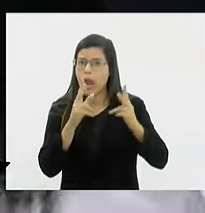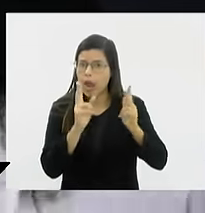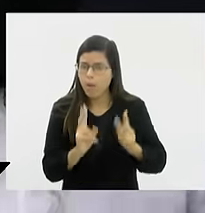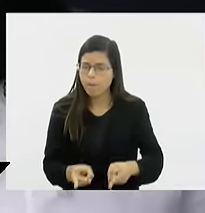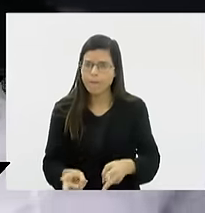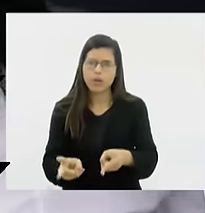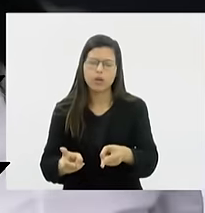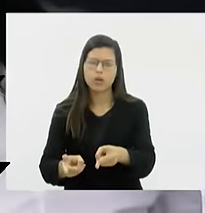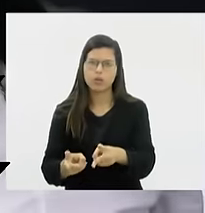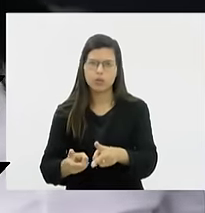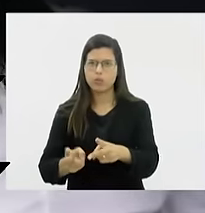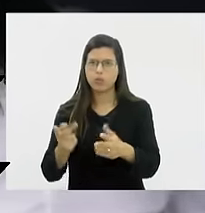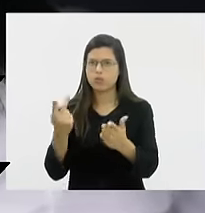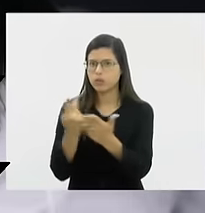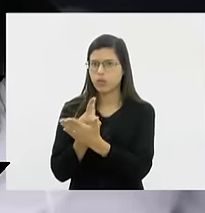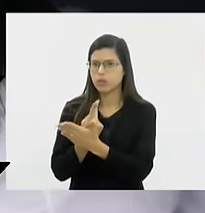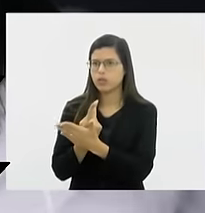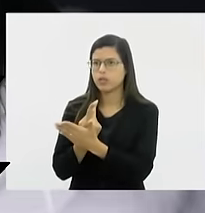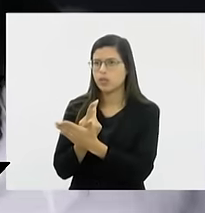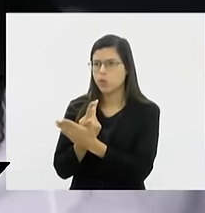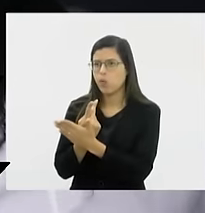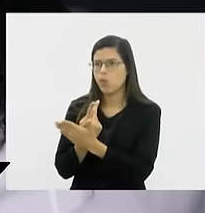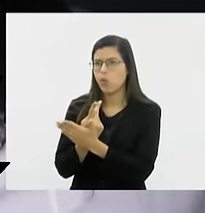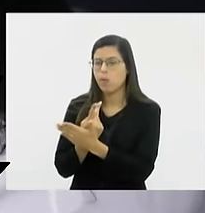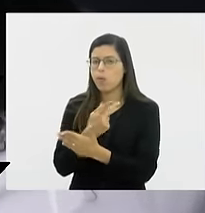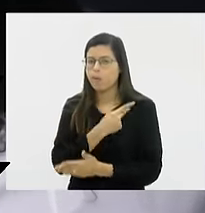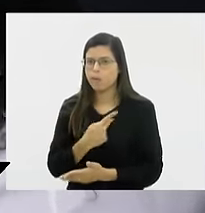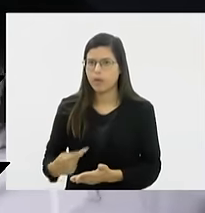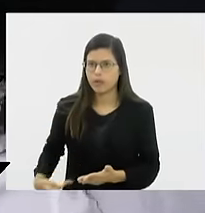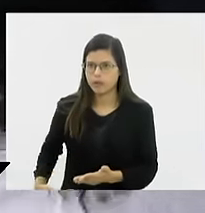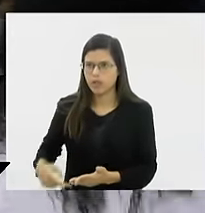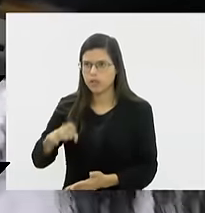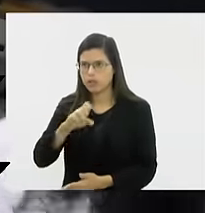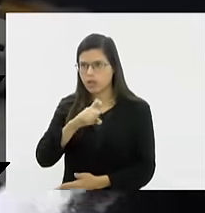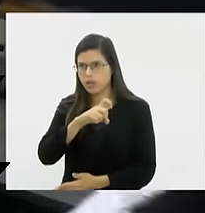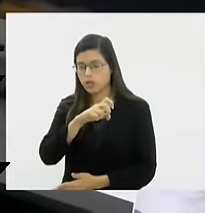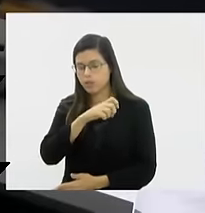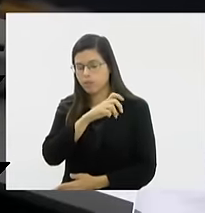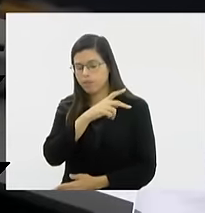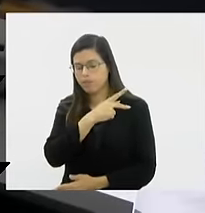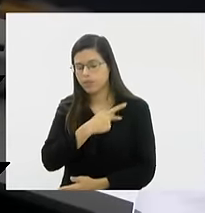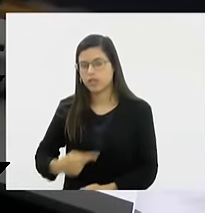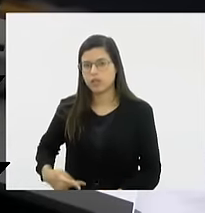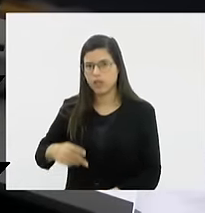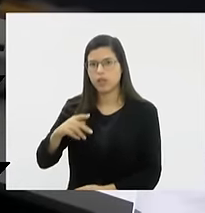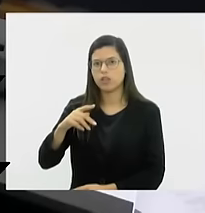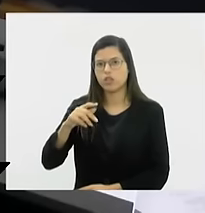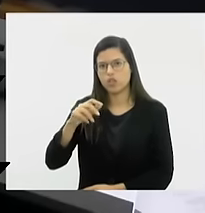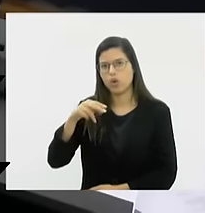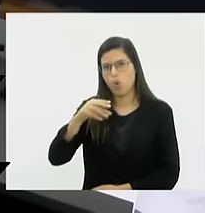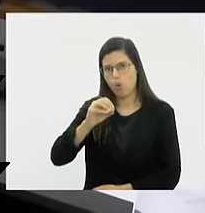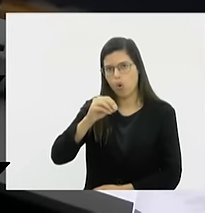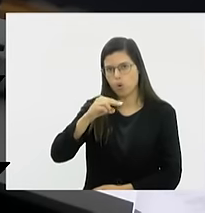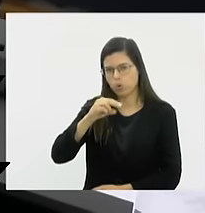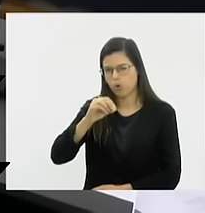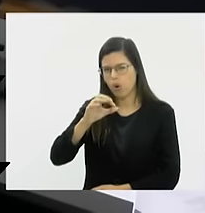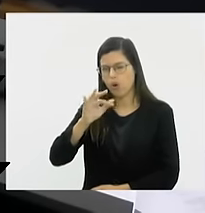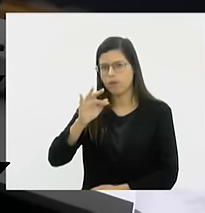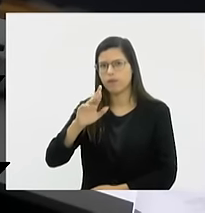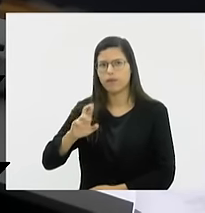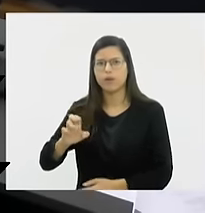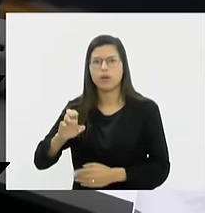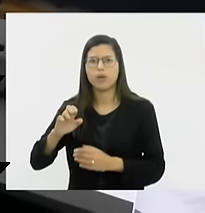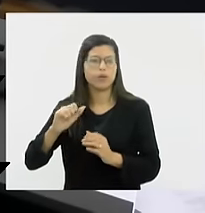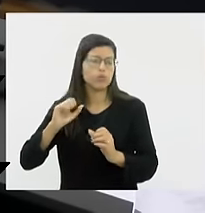mesmos que aconteceu quando o presidente, ex-presidente Rogério Noff foi preso. Só mudou o nome e